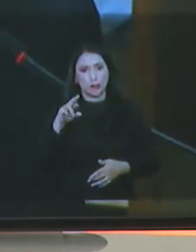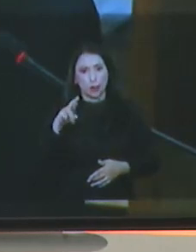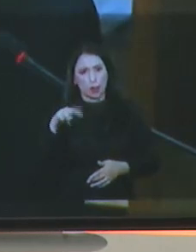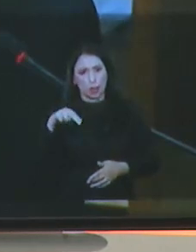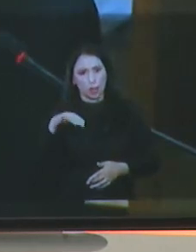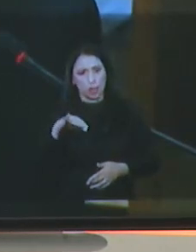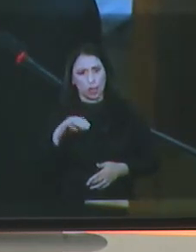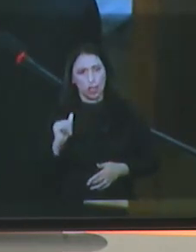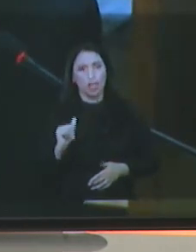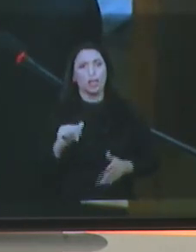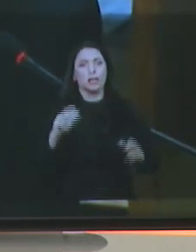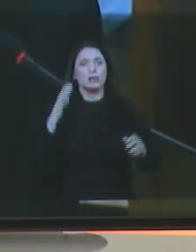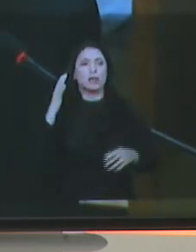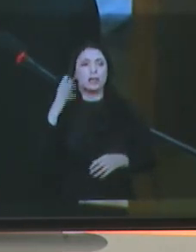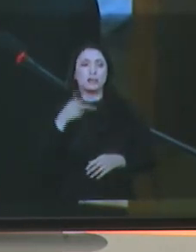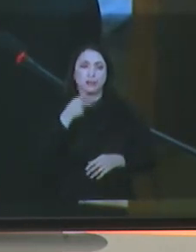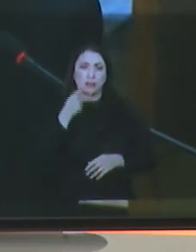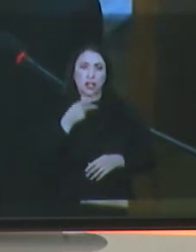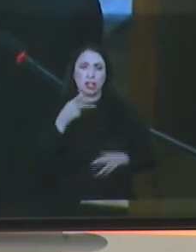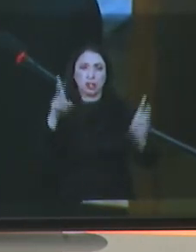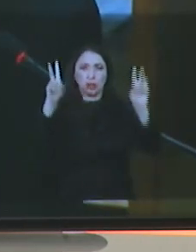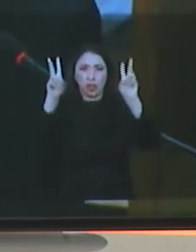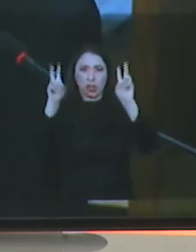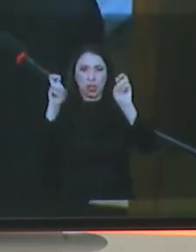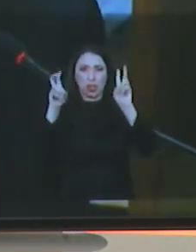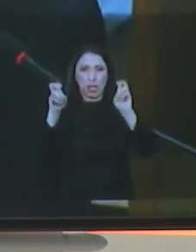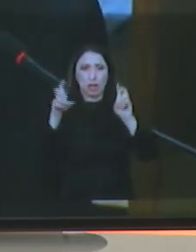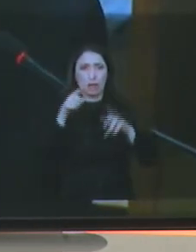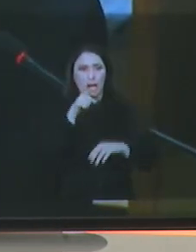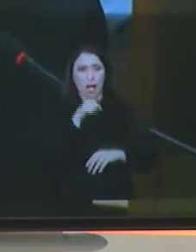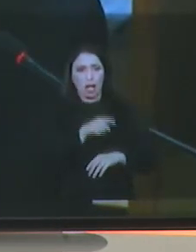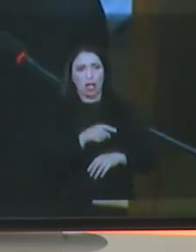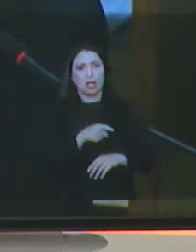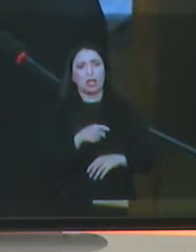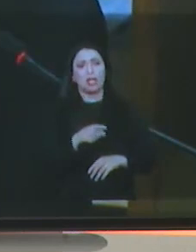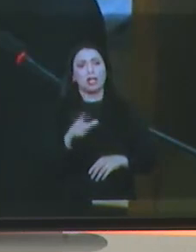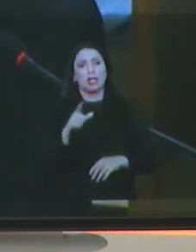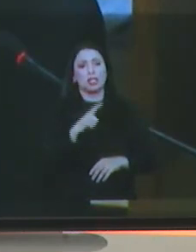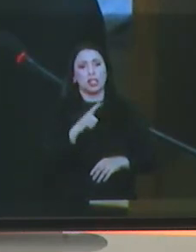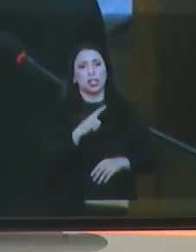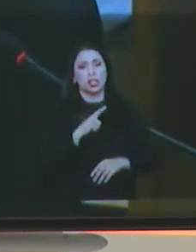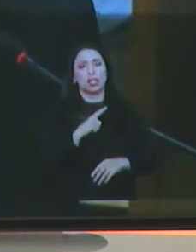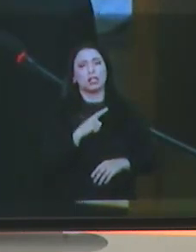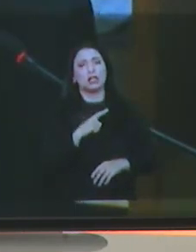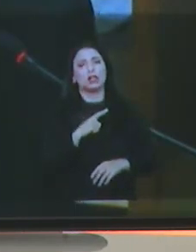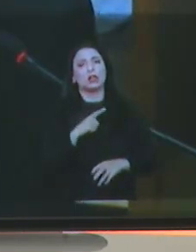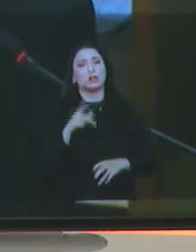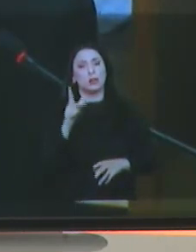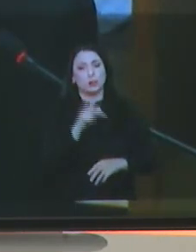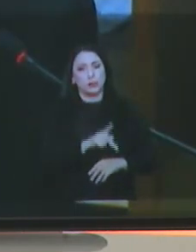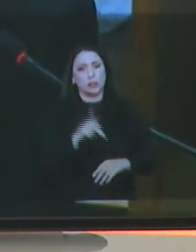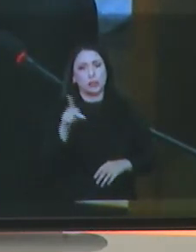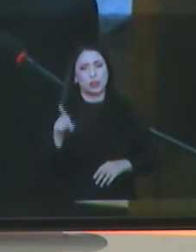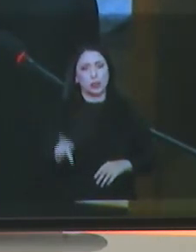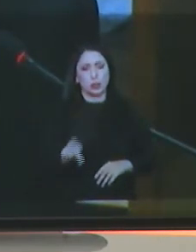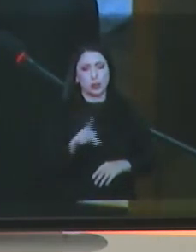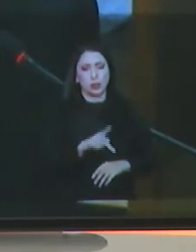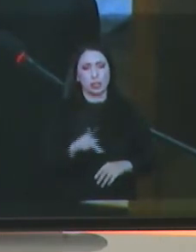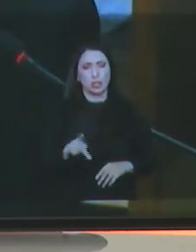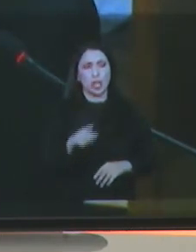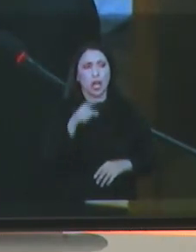são realidades de grileiros, mas o Supremo está decidindo em cima desta realidade. Santa Catarina, mais